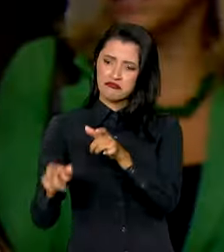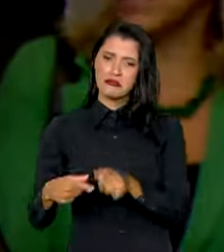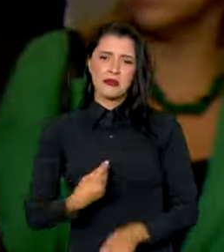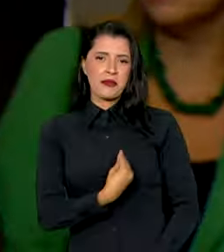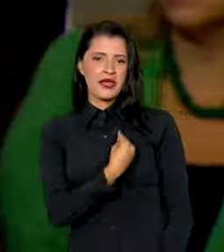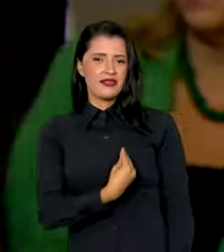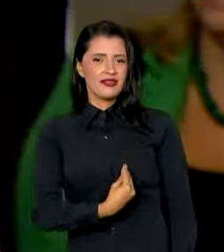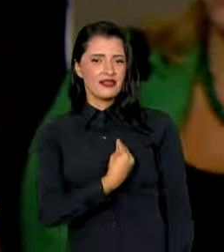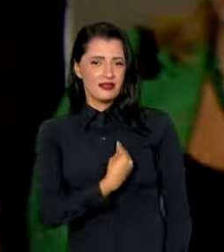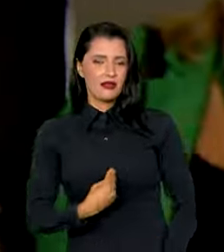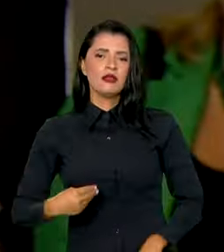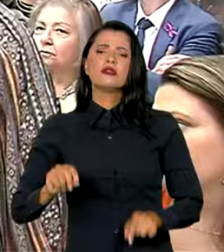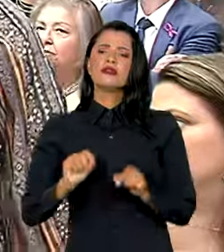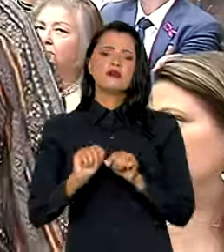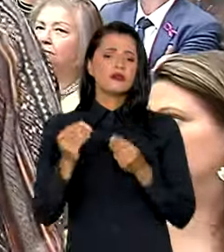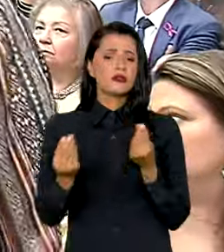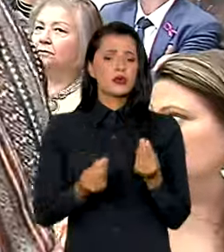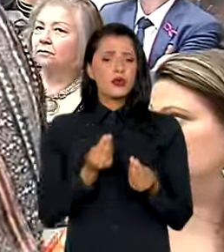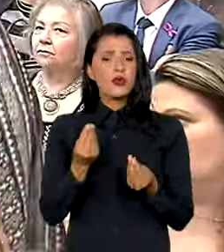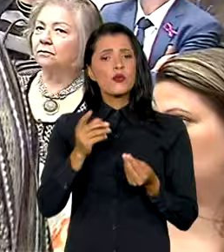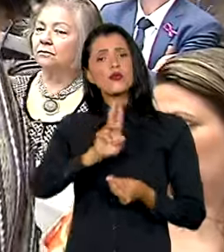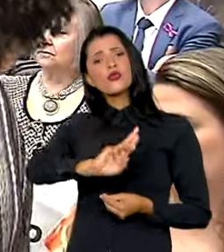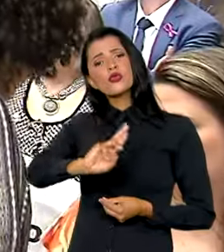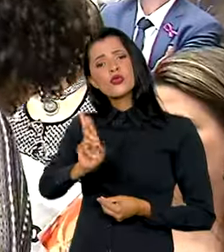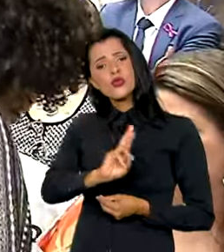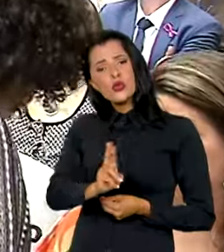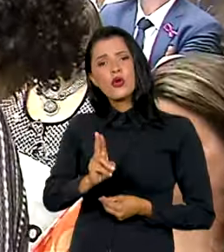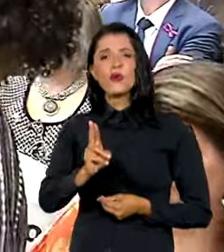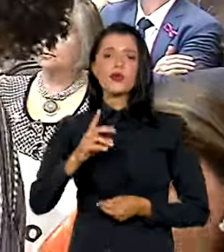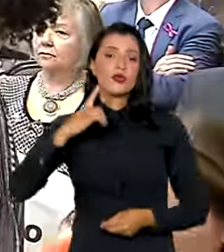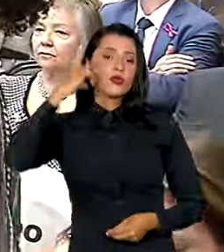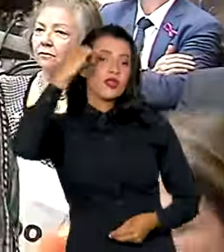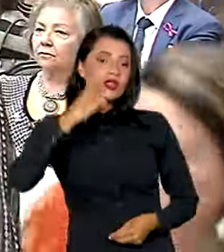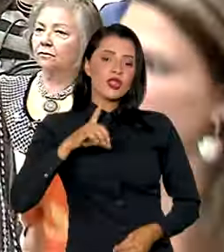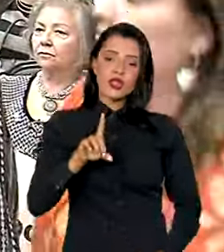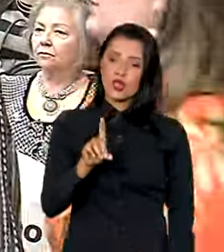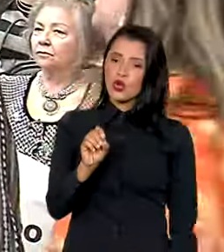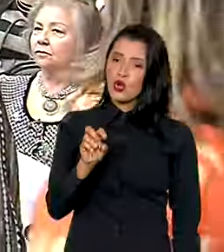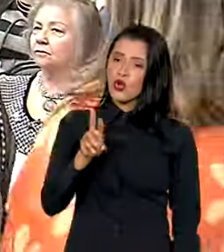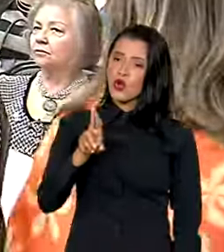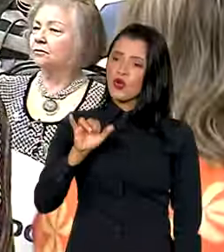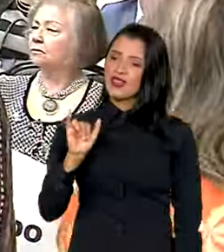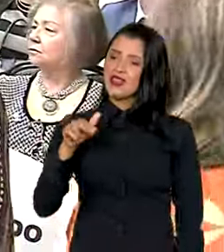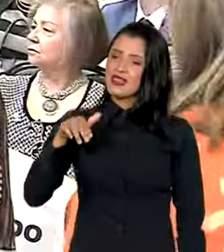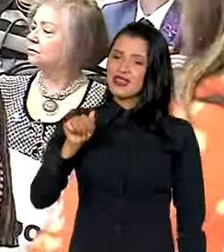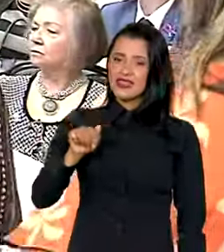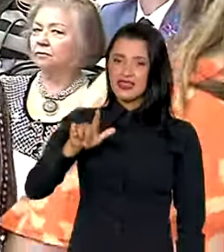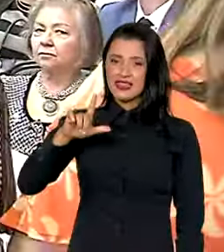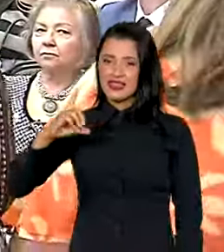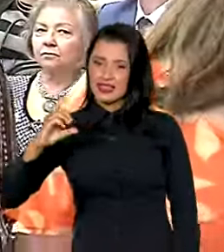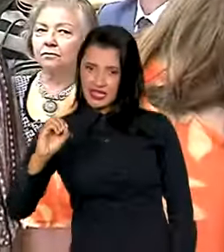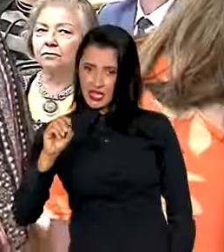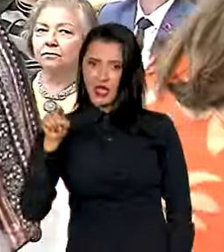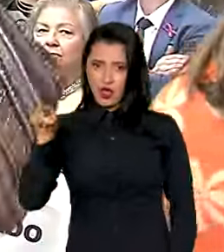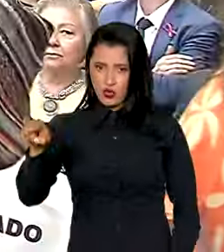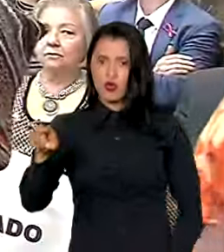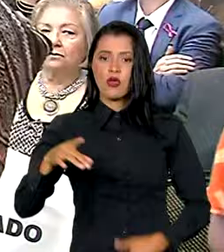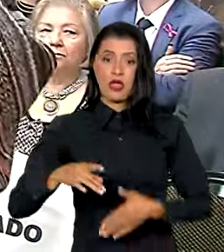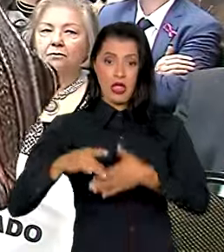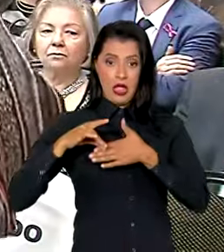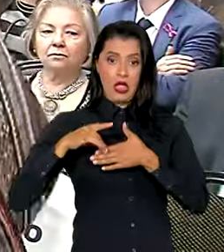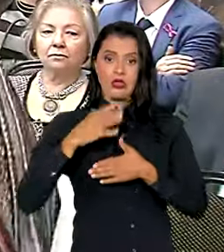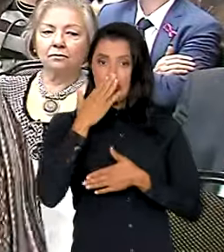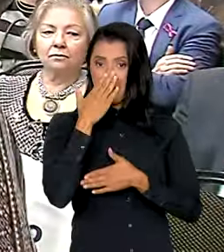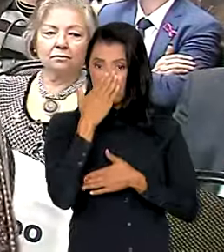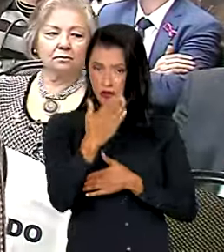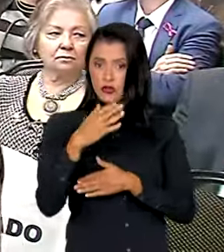presentes. Farei isso em nome do deputado Dorinaldo, que preside a frente